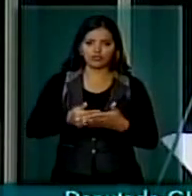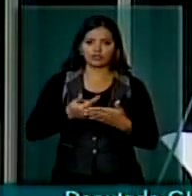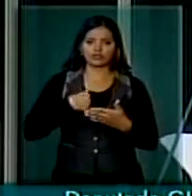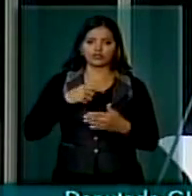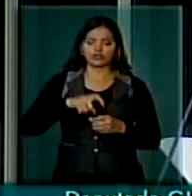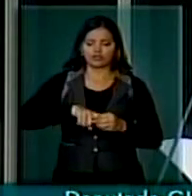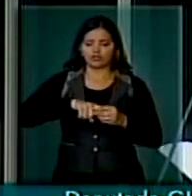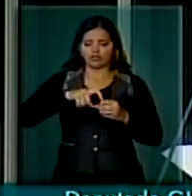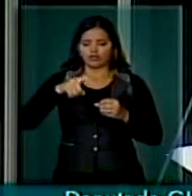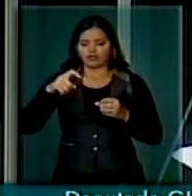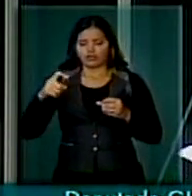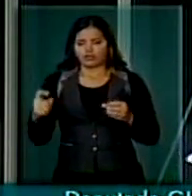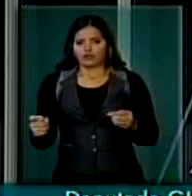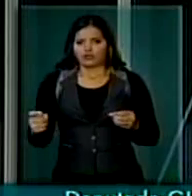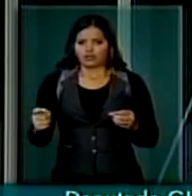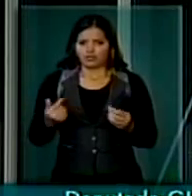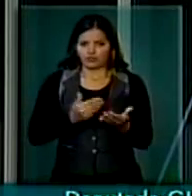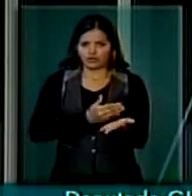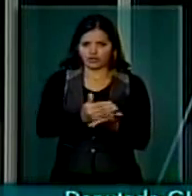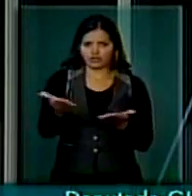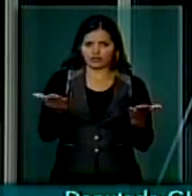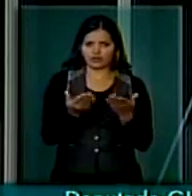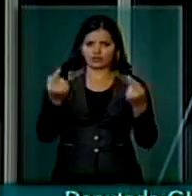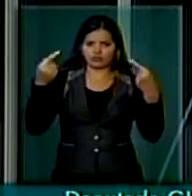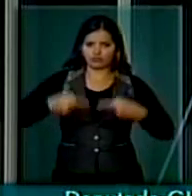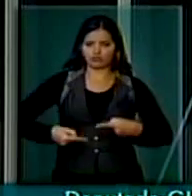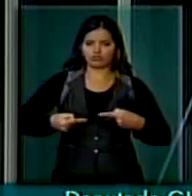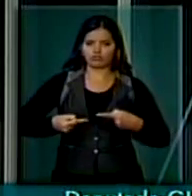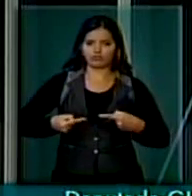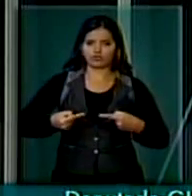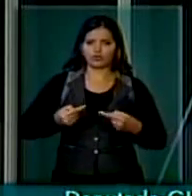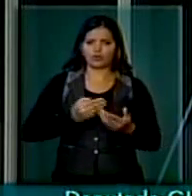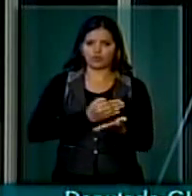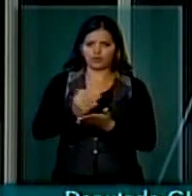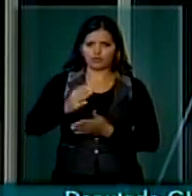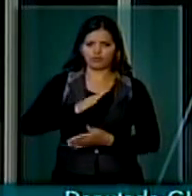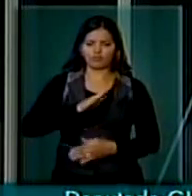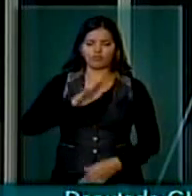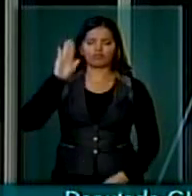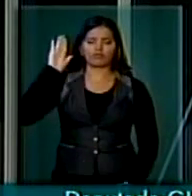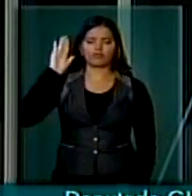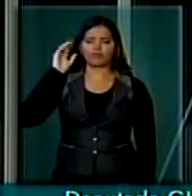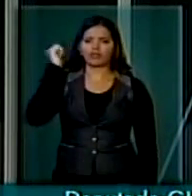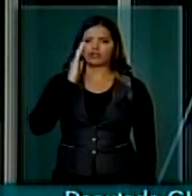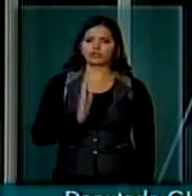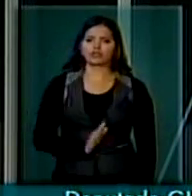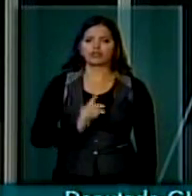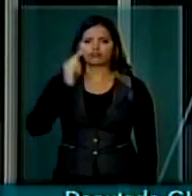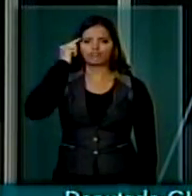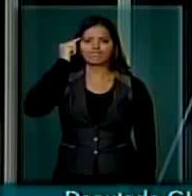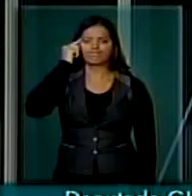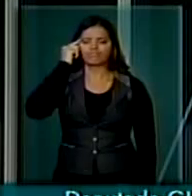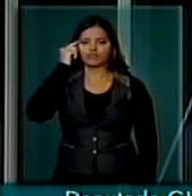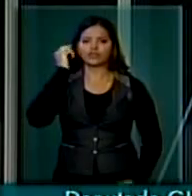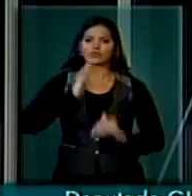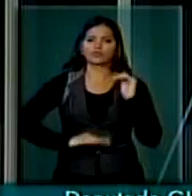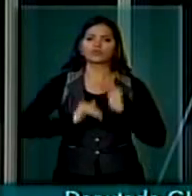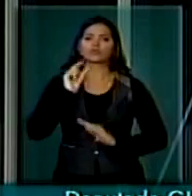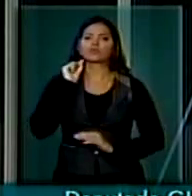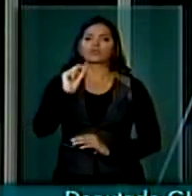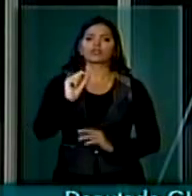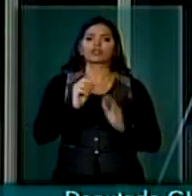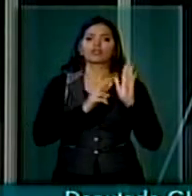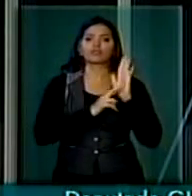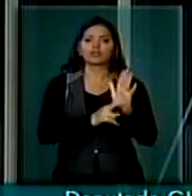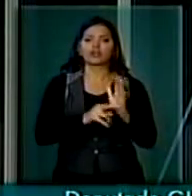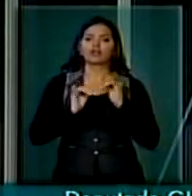de desincompatibilização e o início do processo eleitoral brasileiro. E, fundamentalmente, uma reflexão sobre o que representa